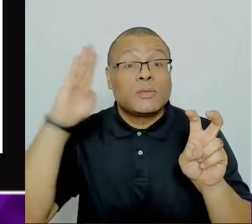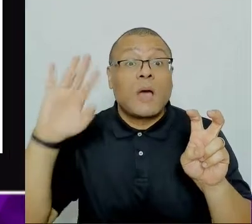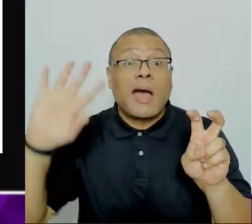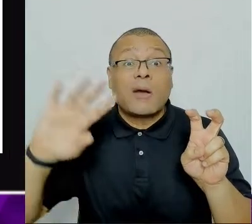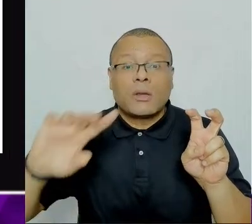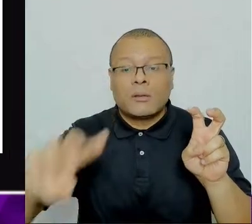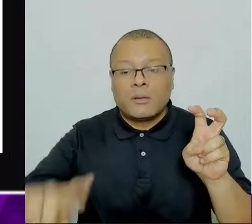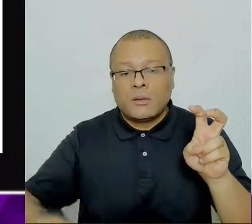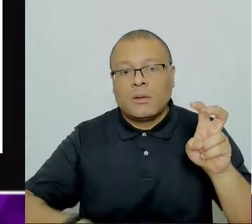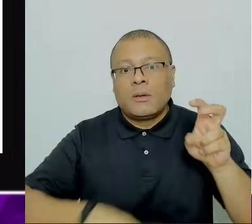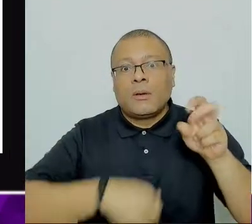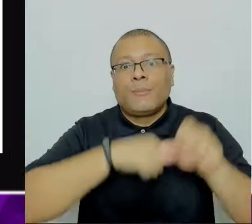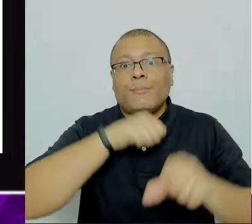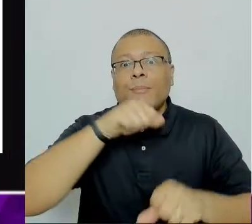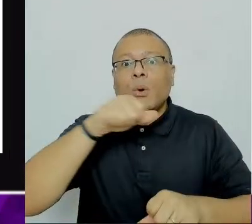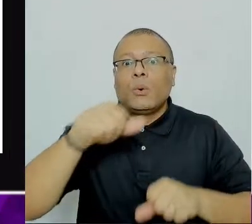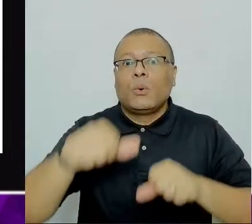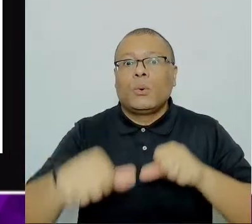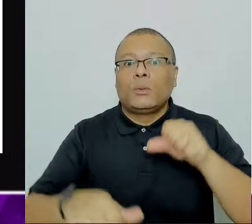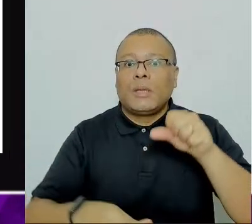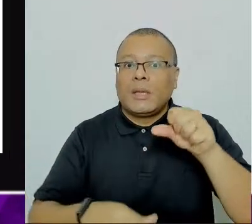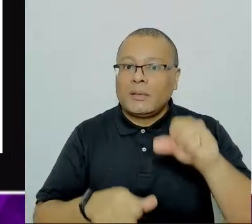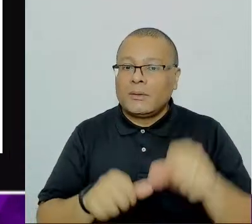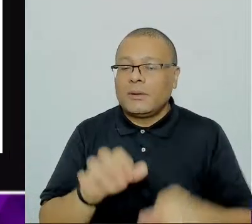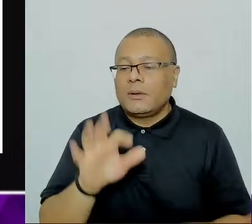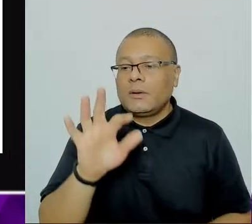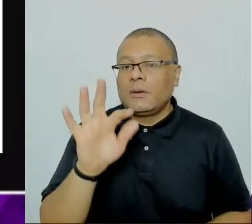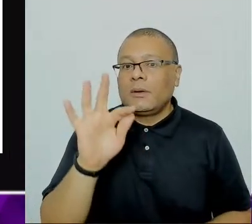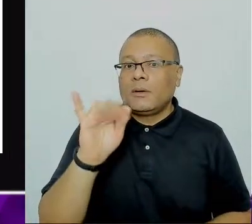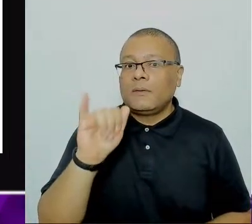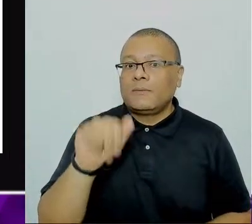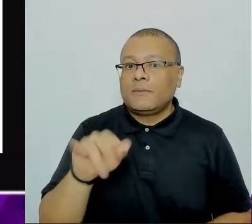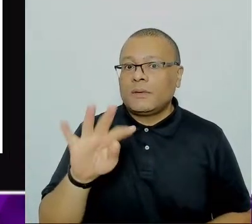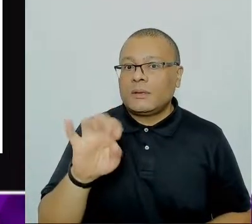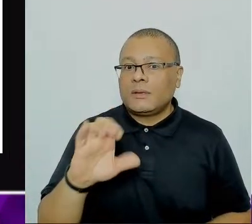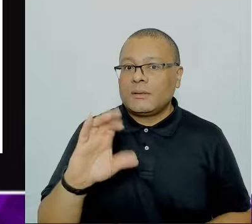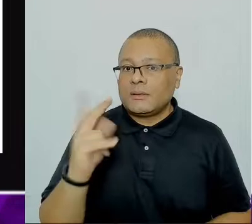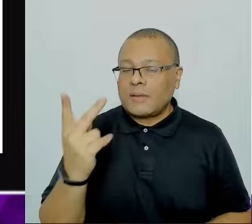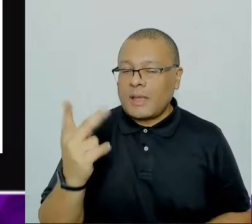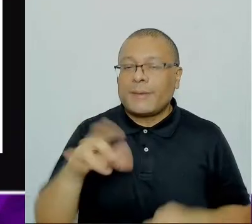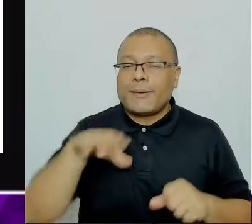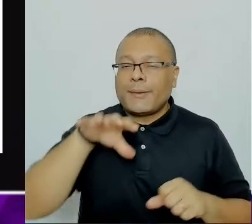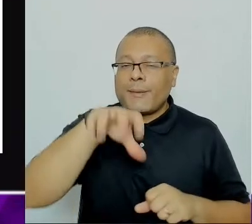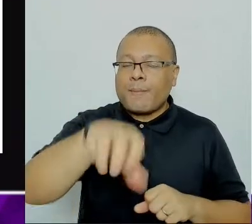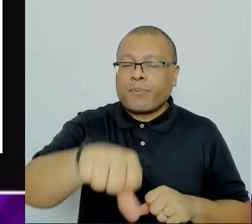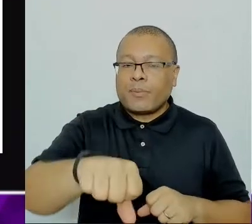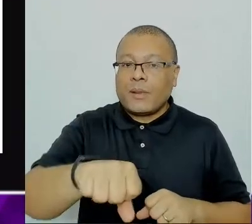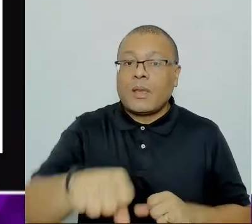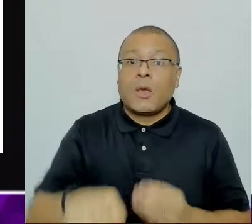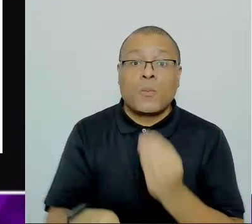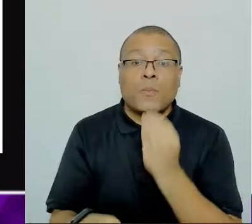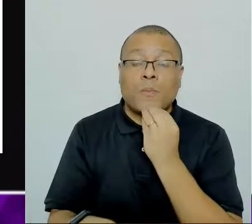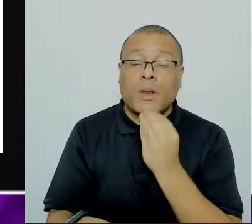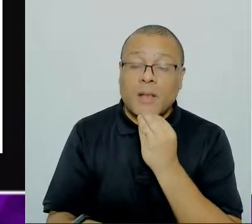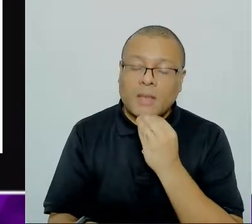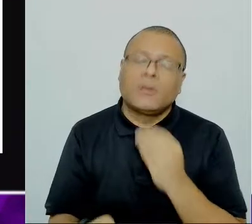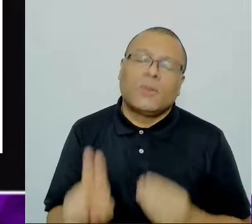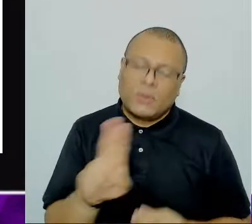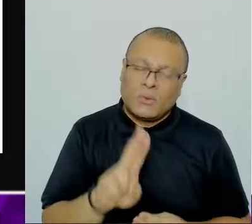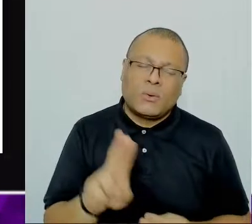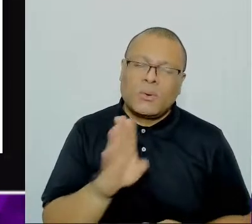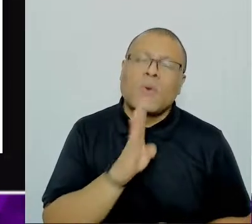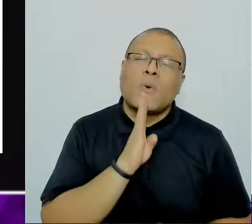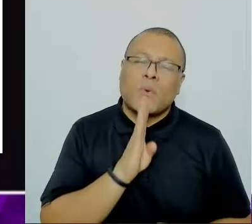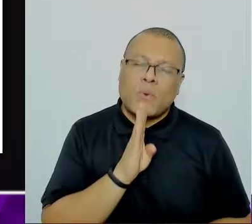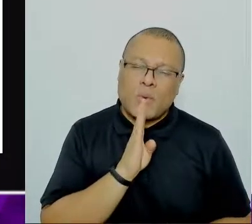nesse momento de fintechs, pegando uma grande parcela aí desse market share. Uma delas que muita gente conhece, né,